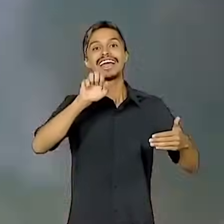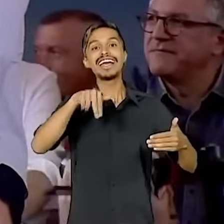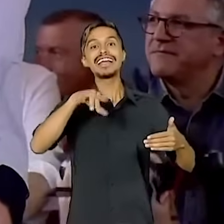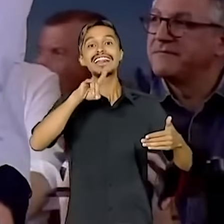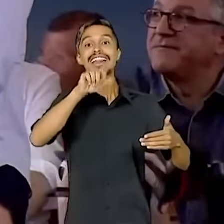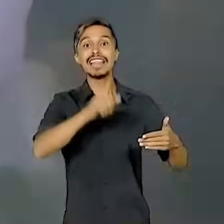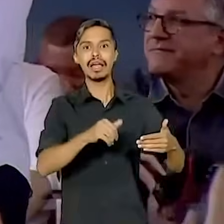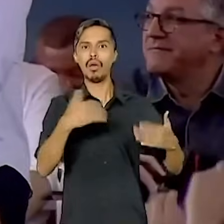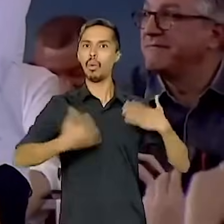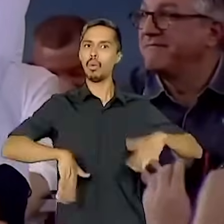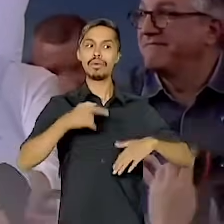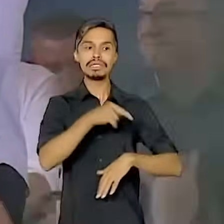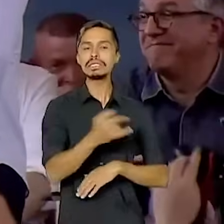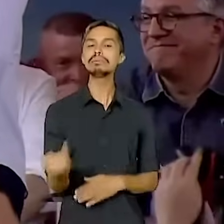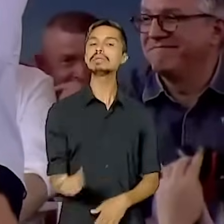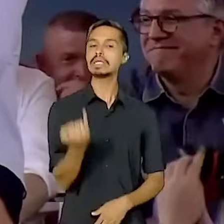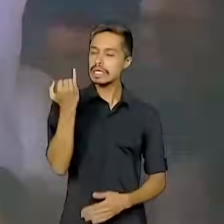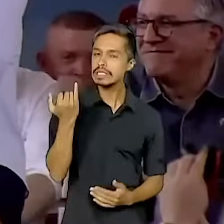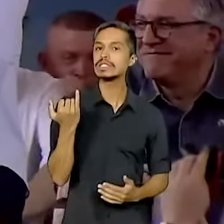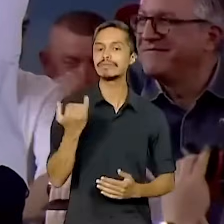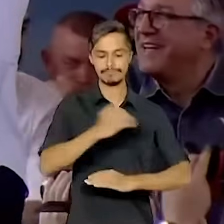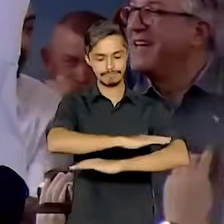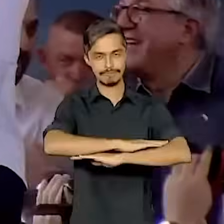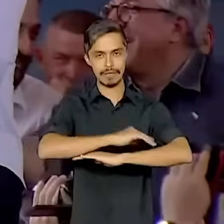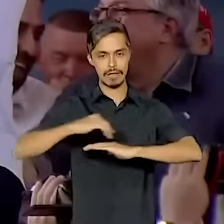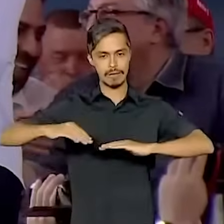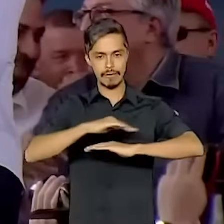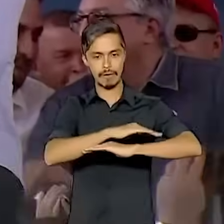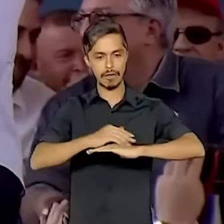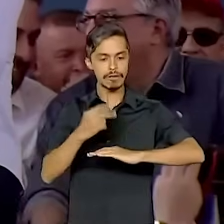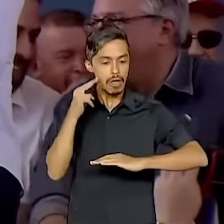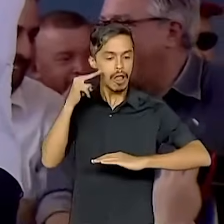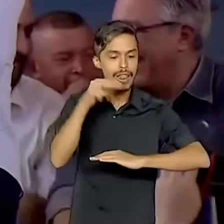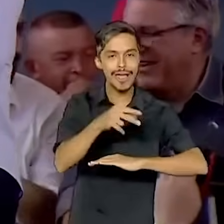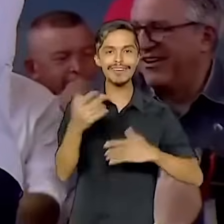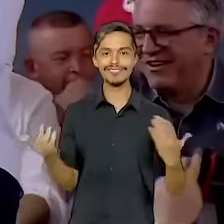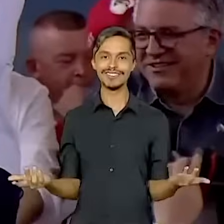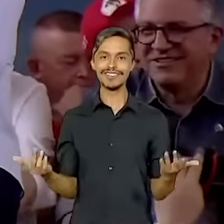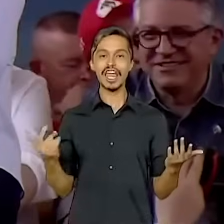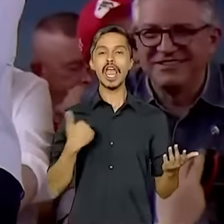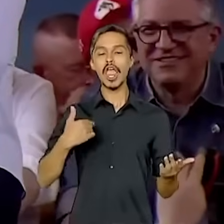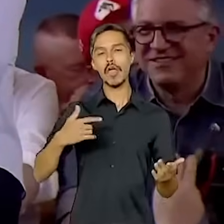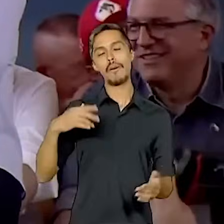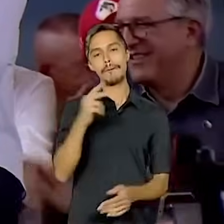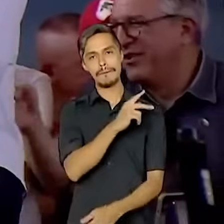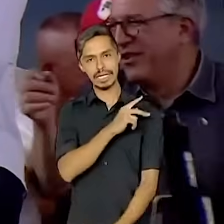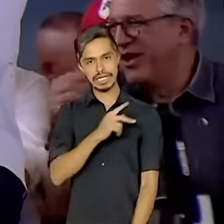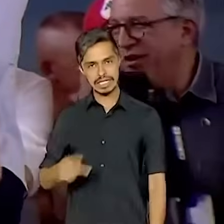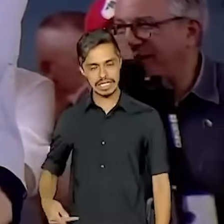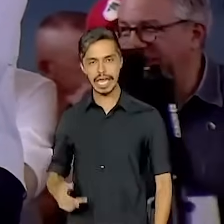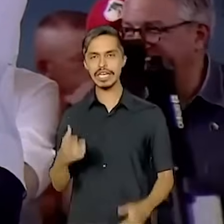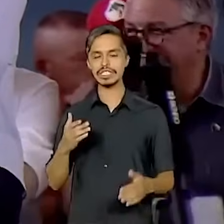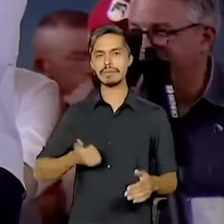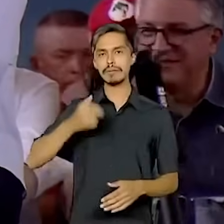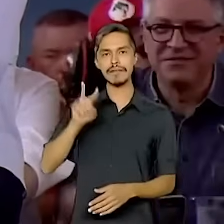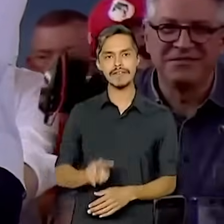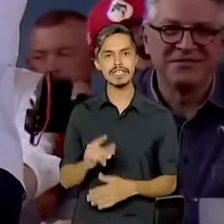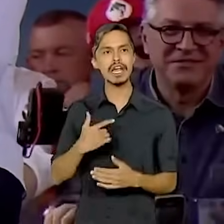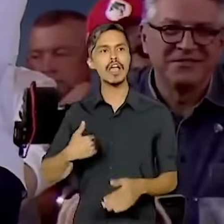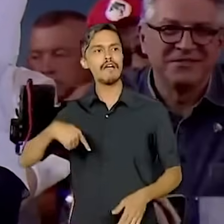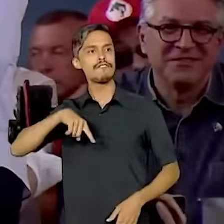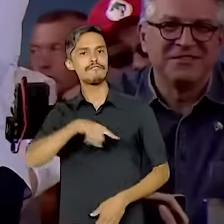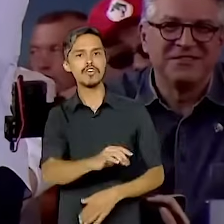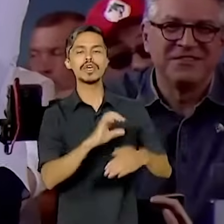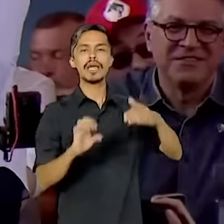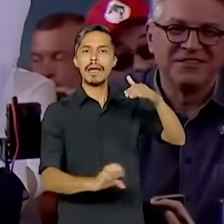muito importante. Eu quando era presidente da outra vez, eu fui ao Rio de Janeiro, eu falei para o dono